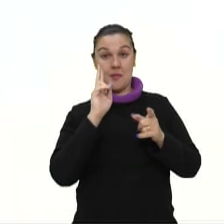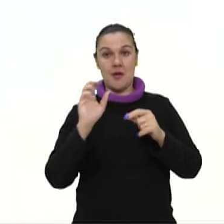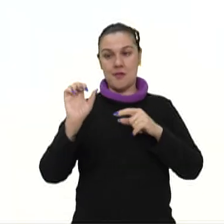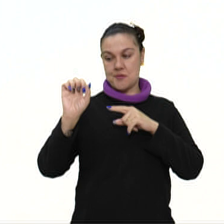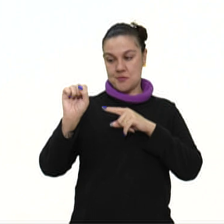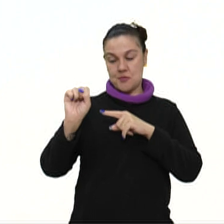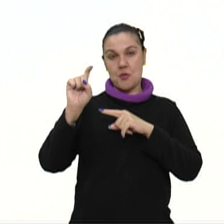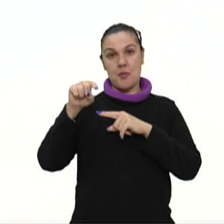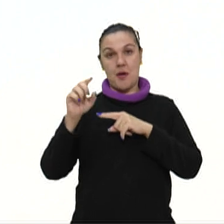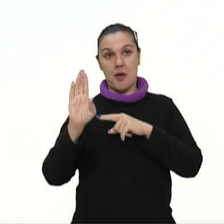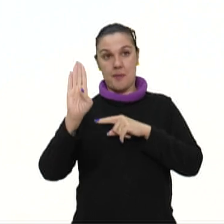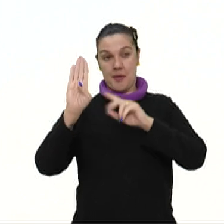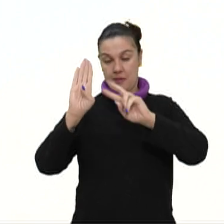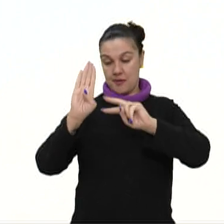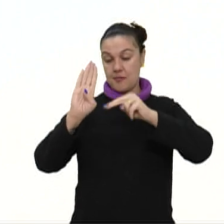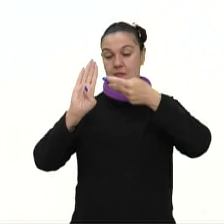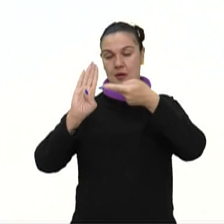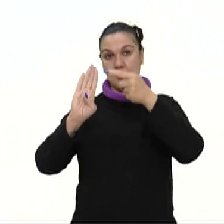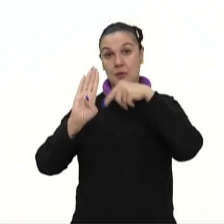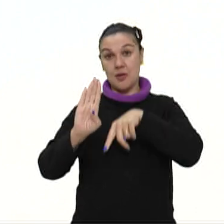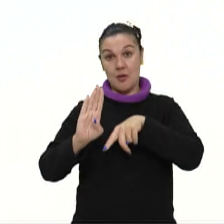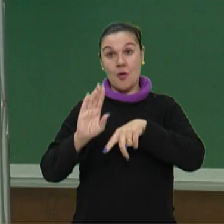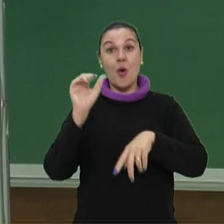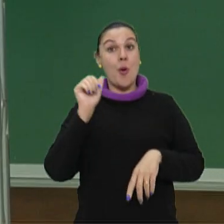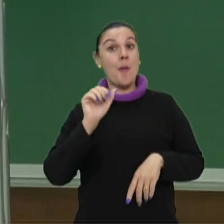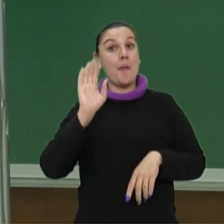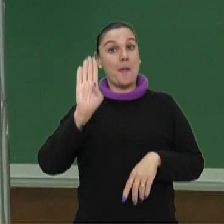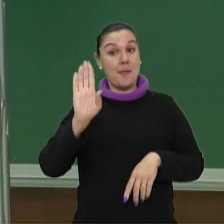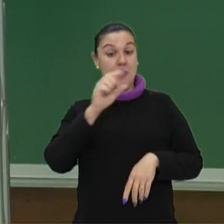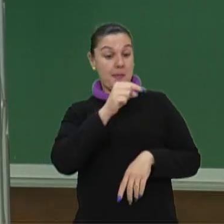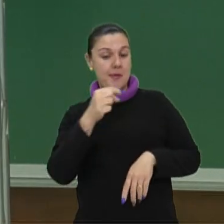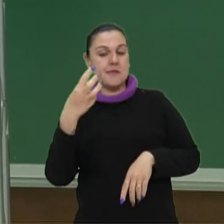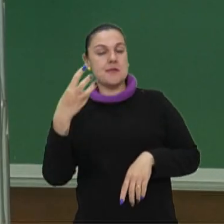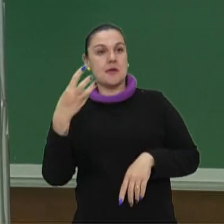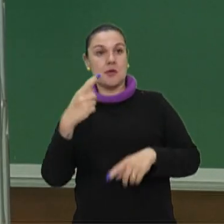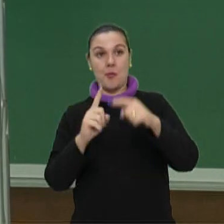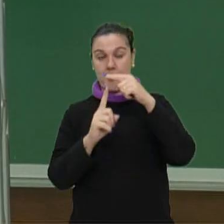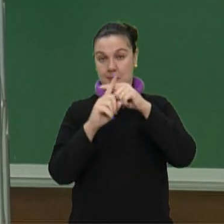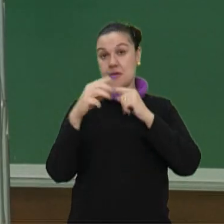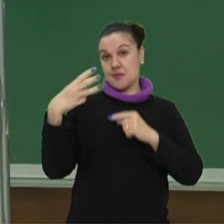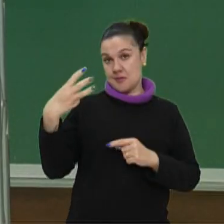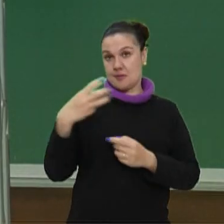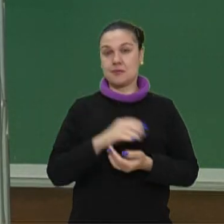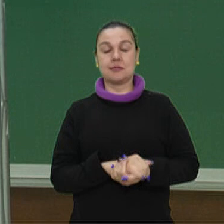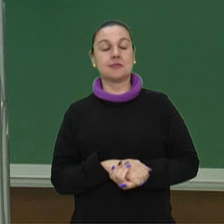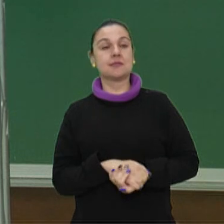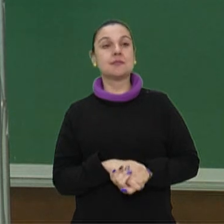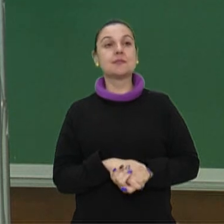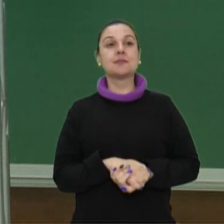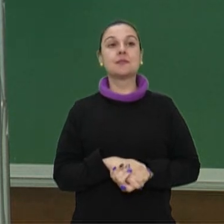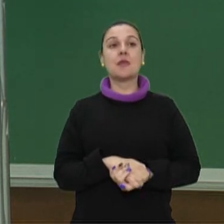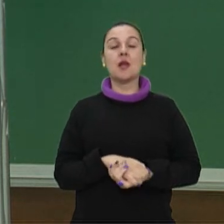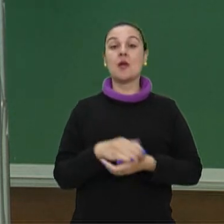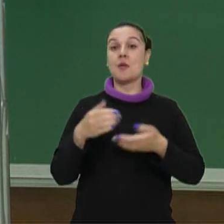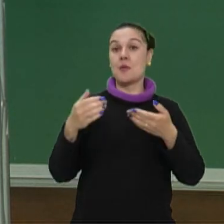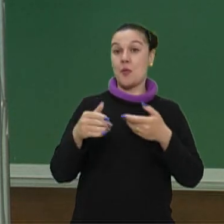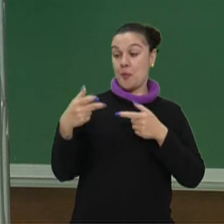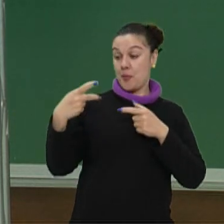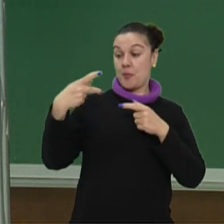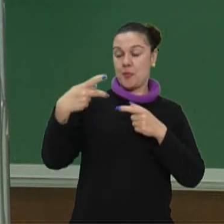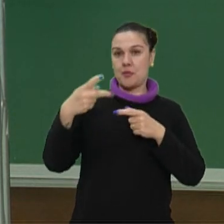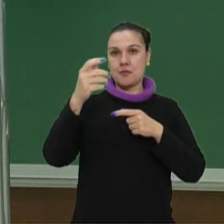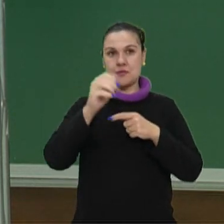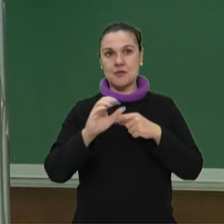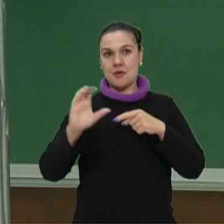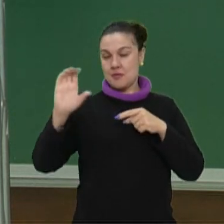raízes é o B com sinal trocado. Já que o B aqui é menos 3, se eu trocar o sinal, a soma vai ser 3, tá? O produto